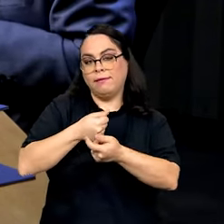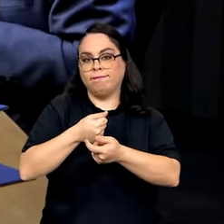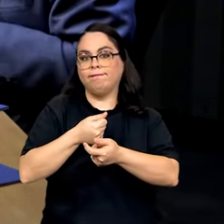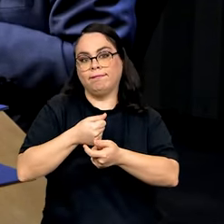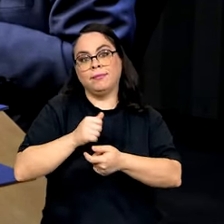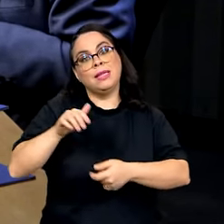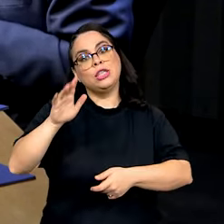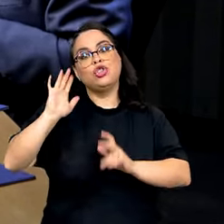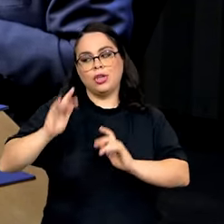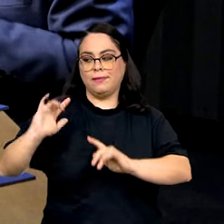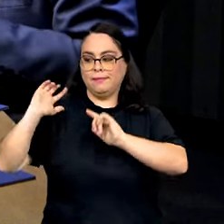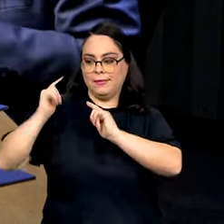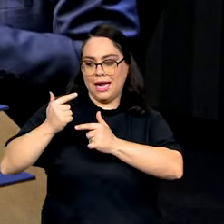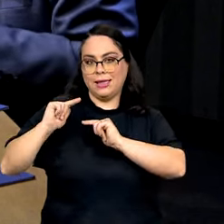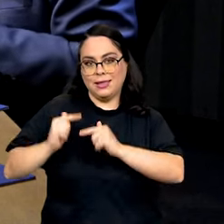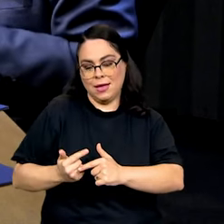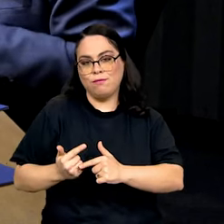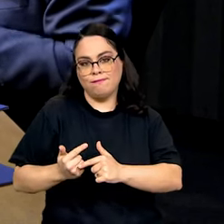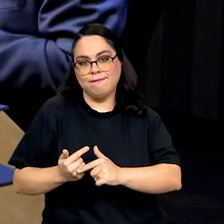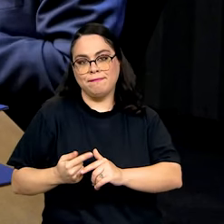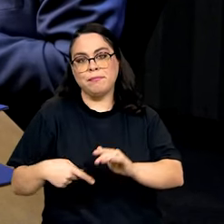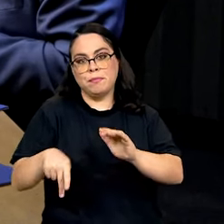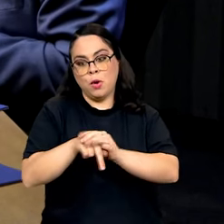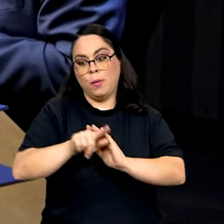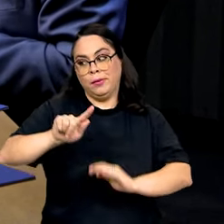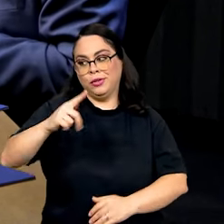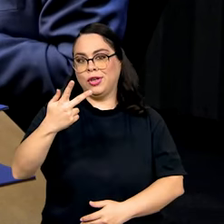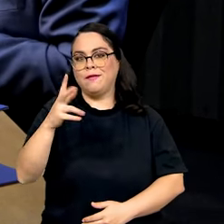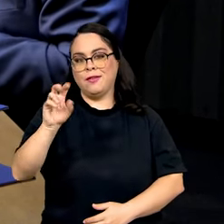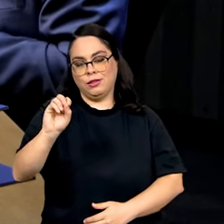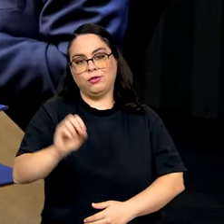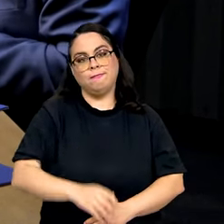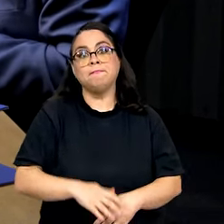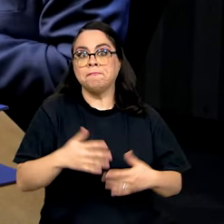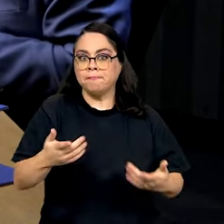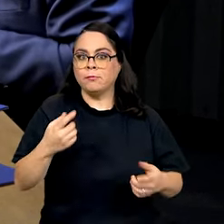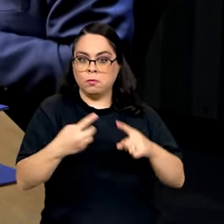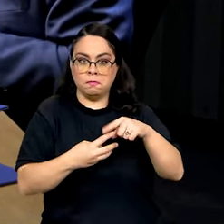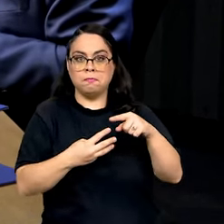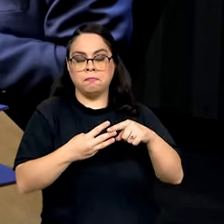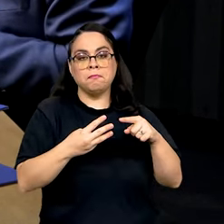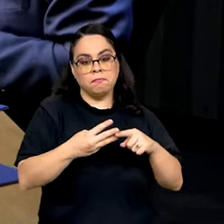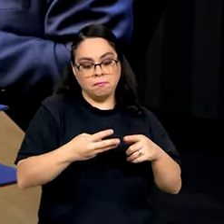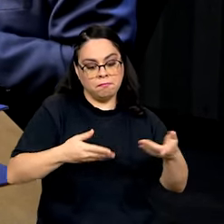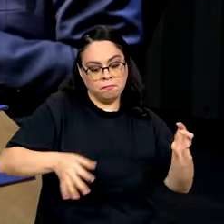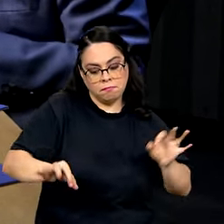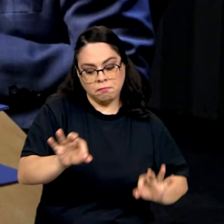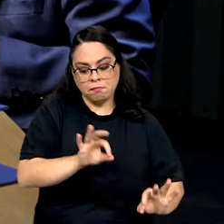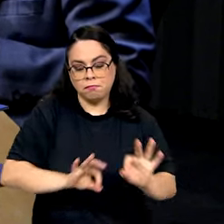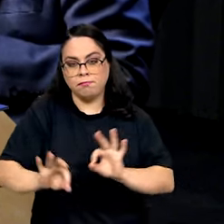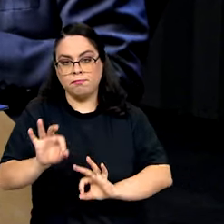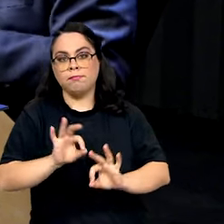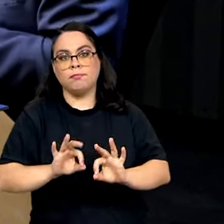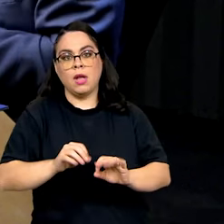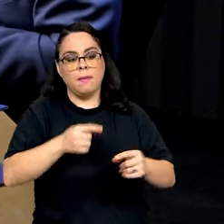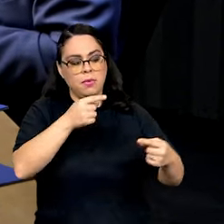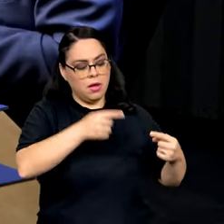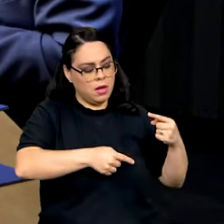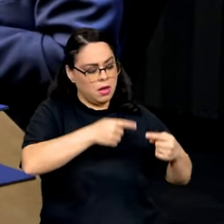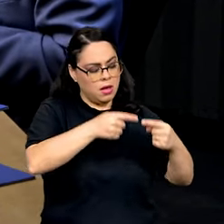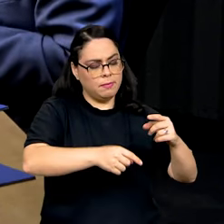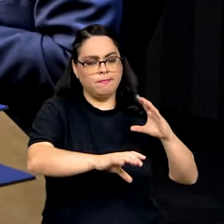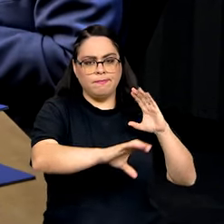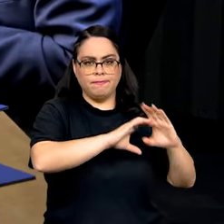não é que já era da tradição do eh do G20 então eh a todo esse